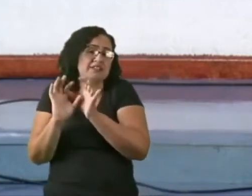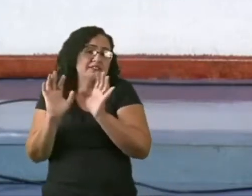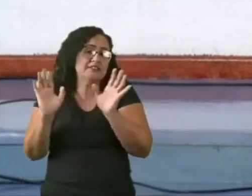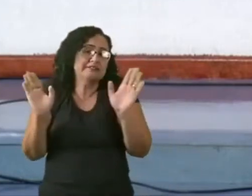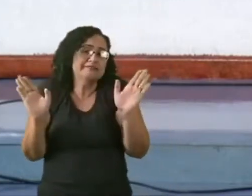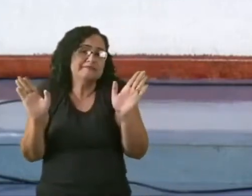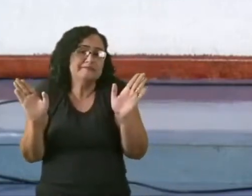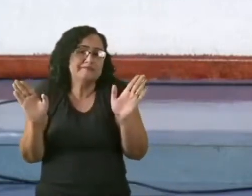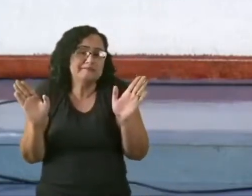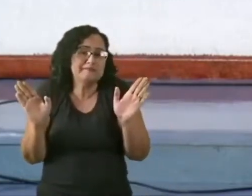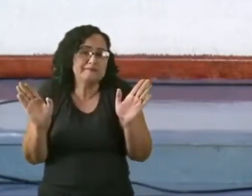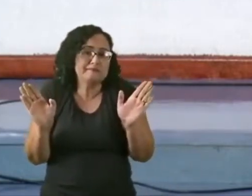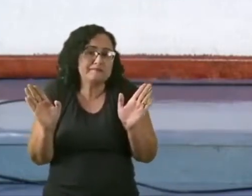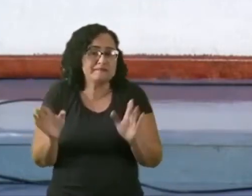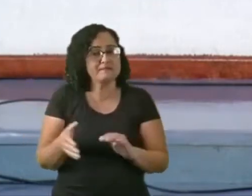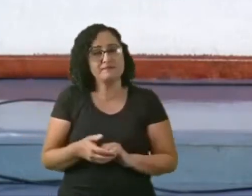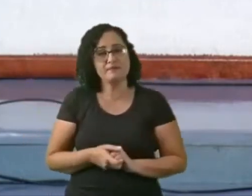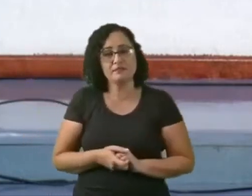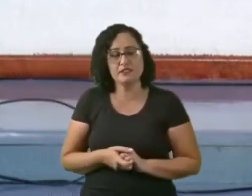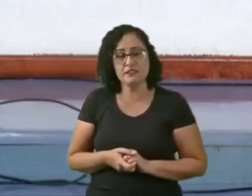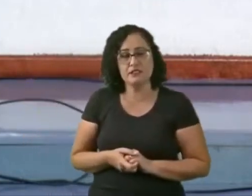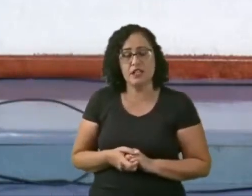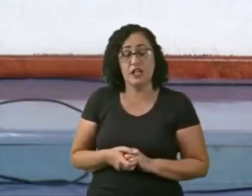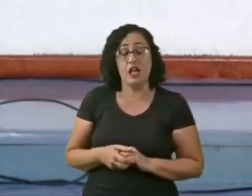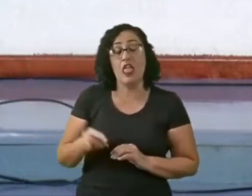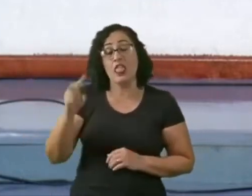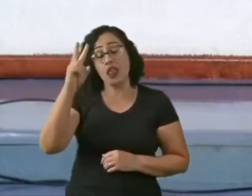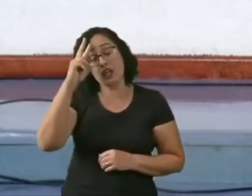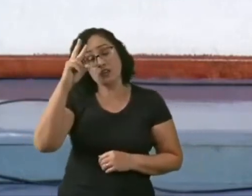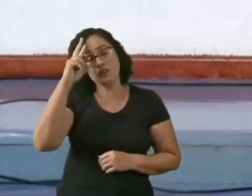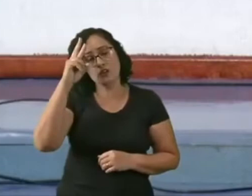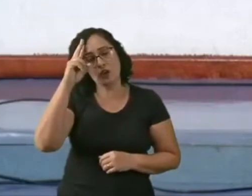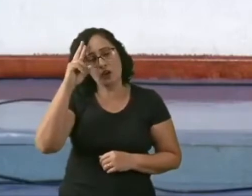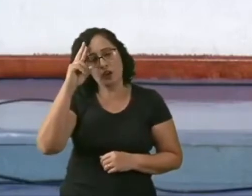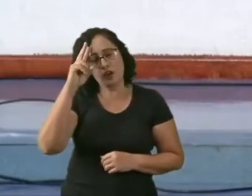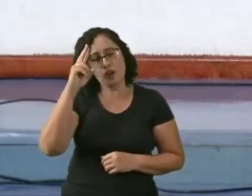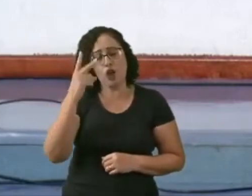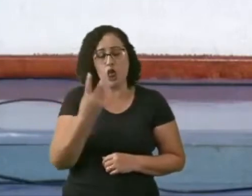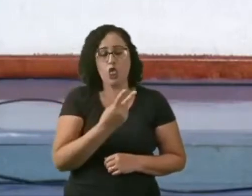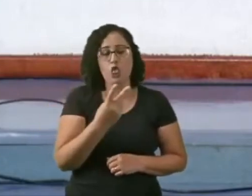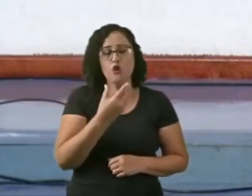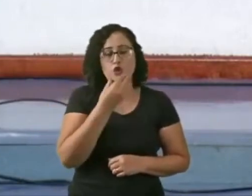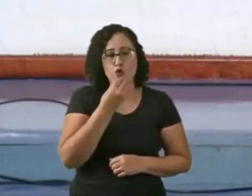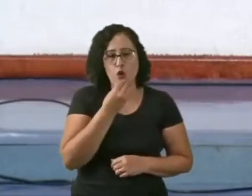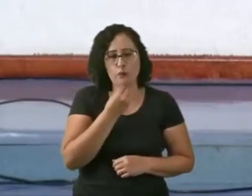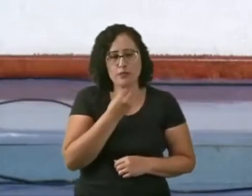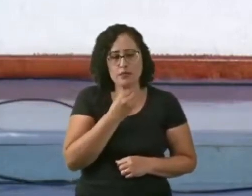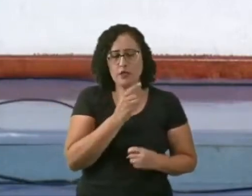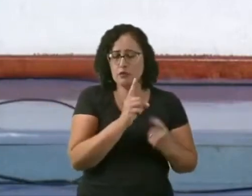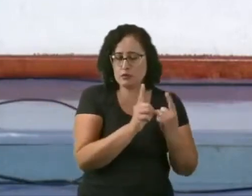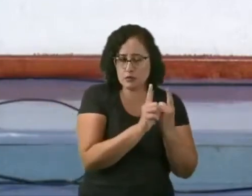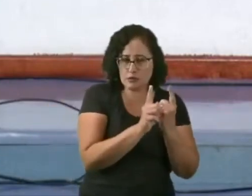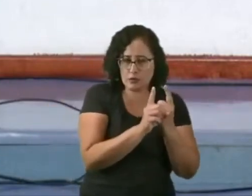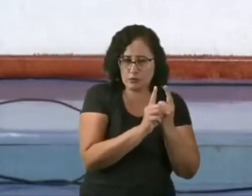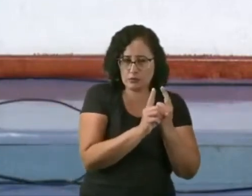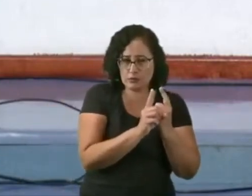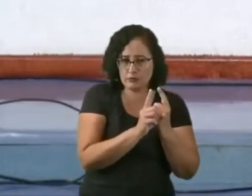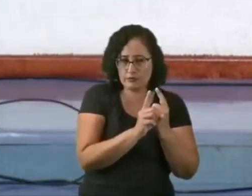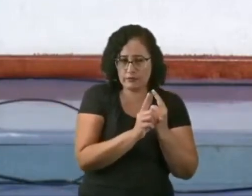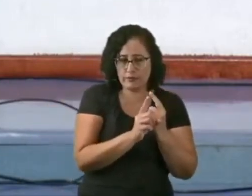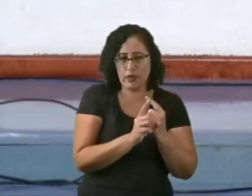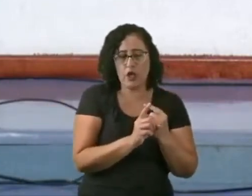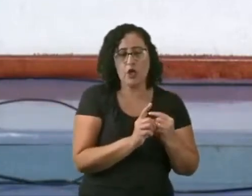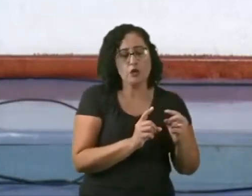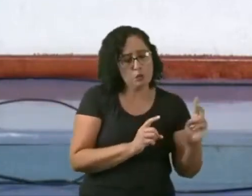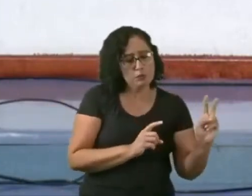Vemos nessa história, dois discípulos, eles estavam saindo de Jerusalém, indo para o povoado deles,